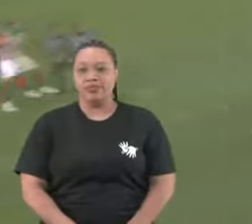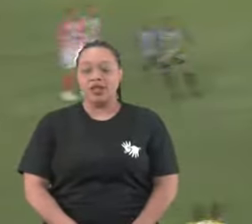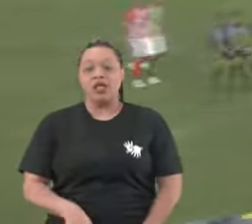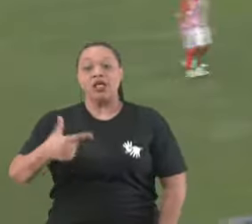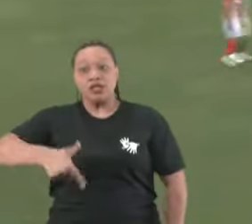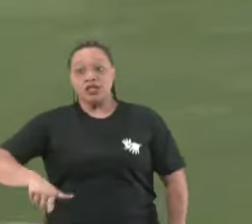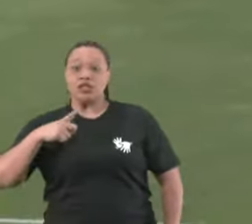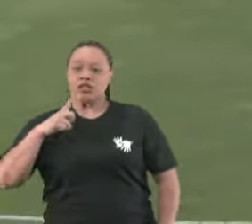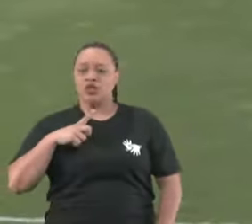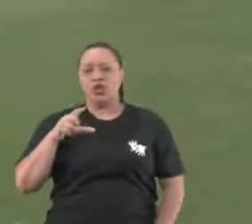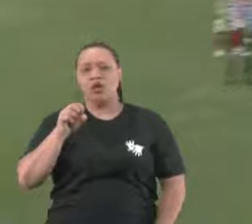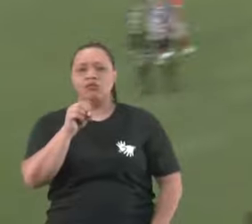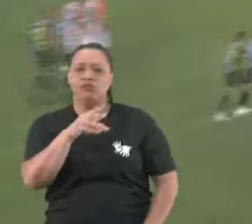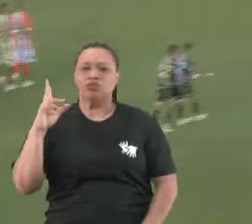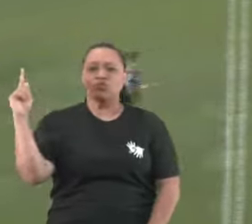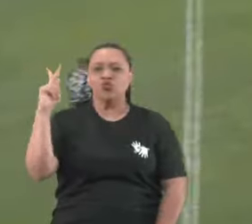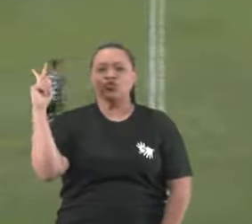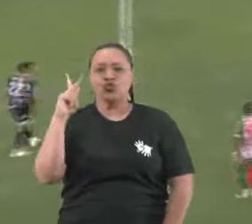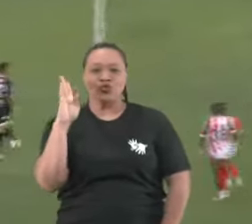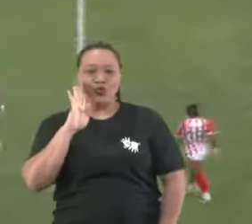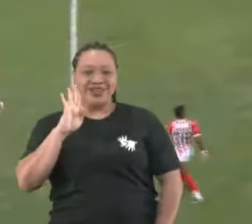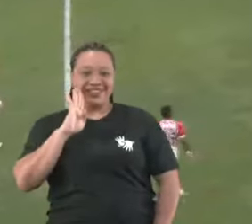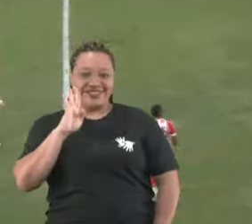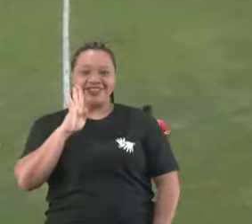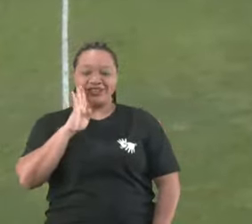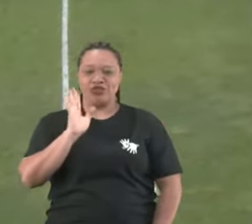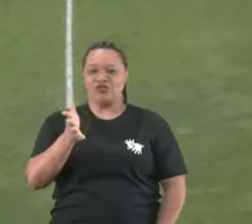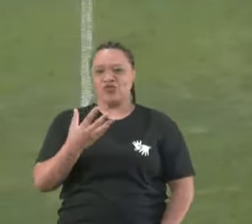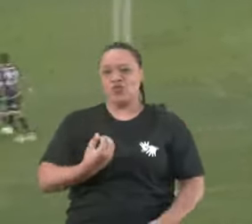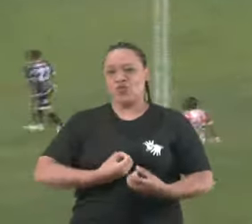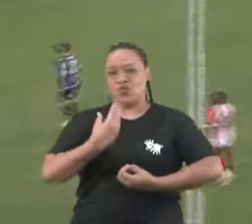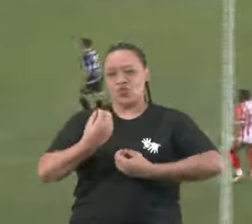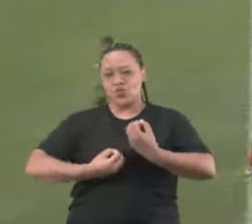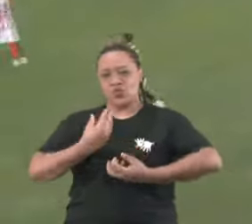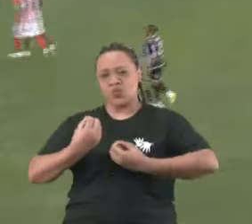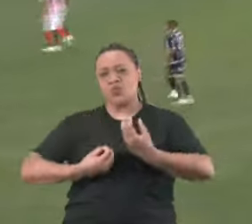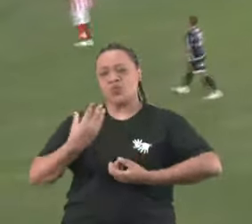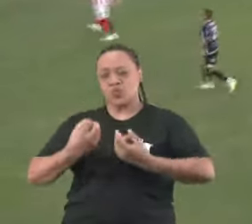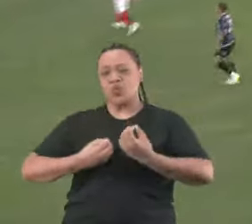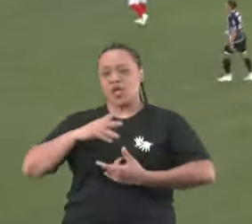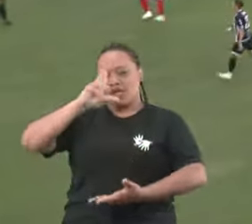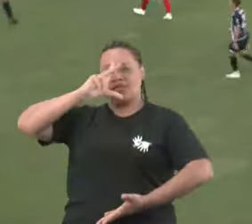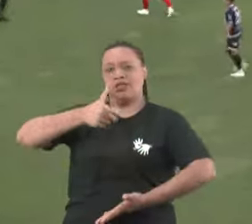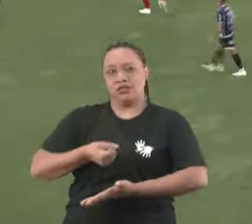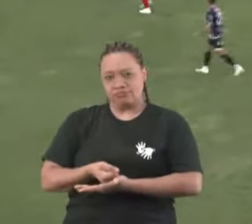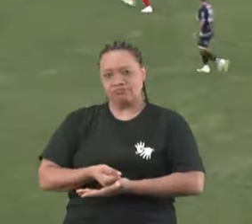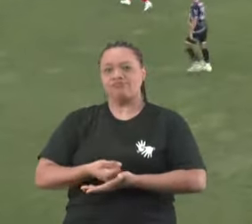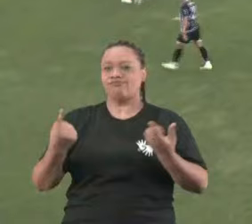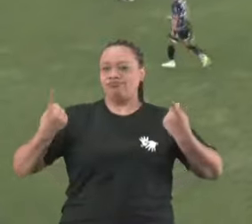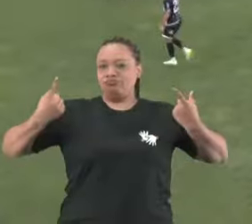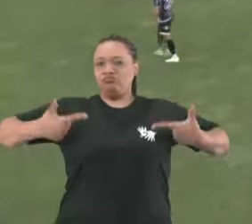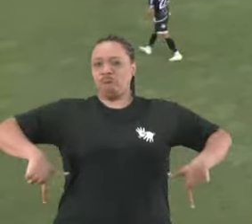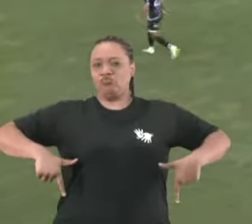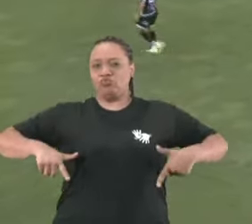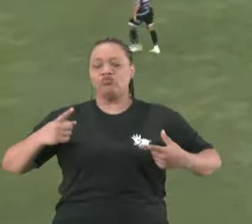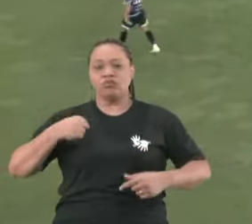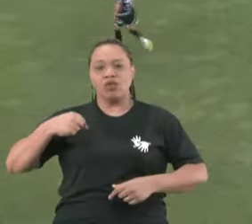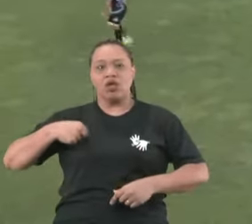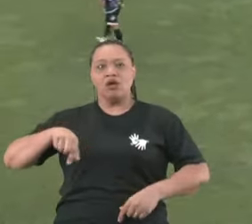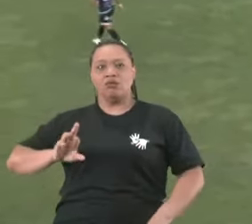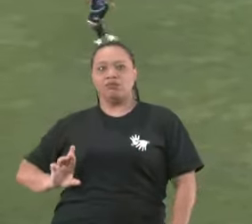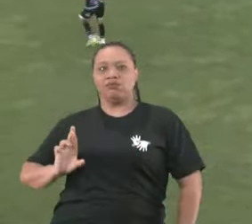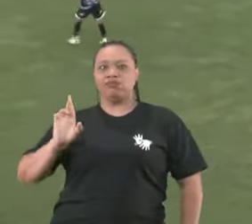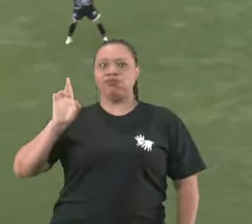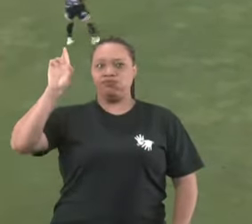Kellington que tem uma história legal, né? A gente já contou isso outras vezes, mas chega na decisão como postulante à revelação de